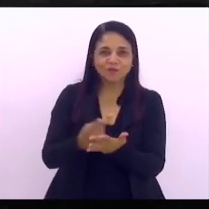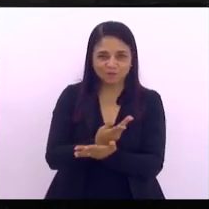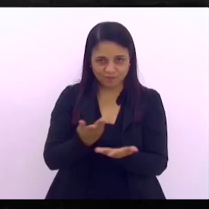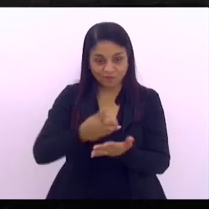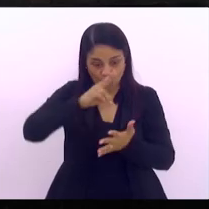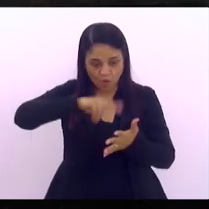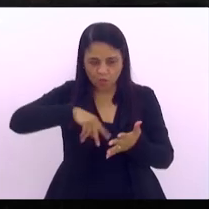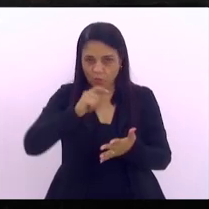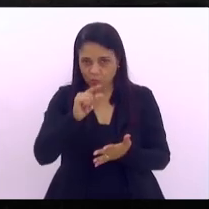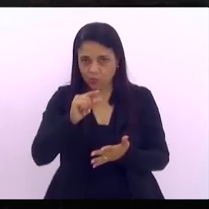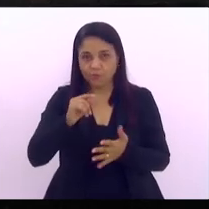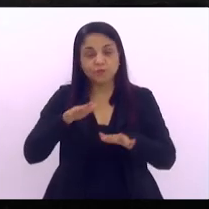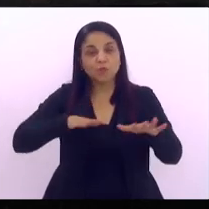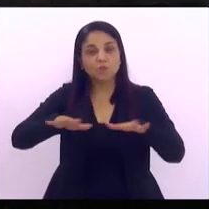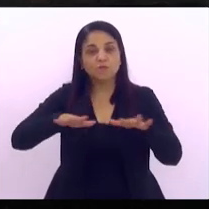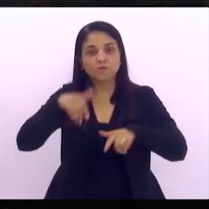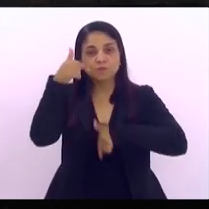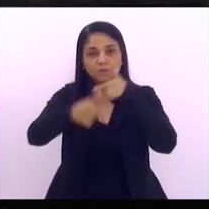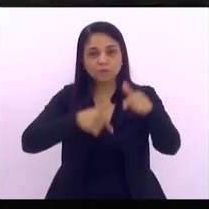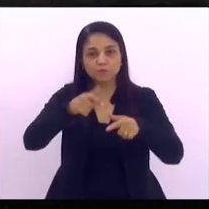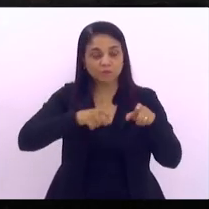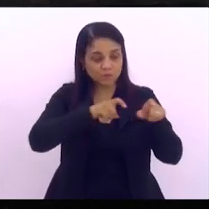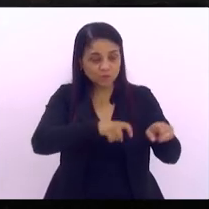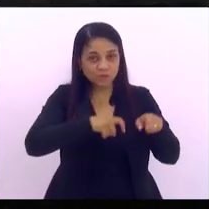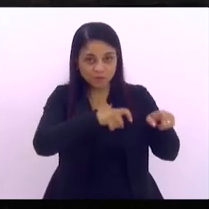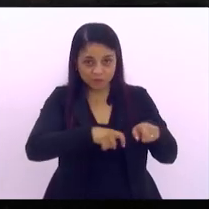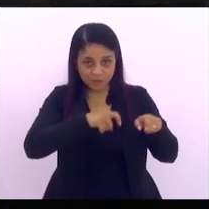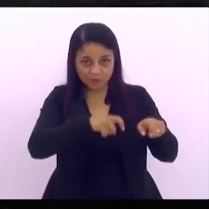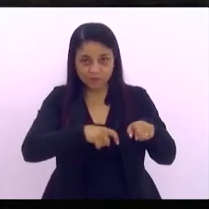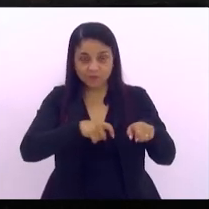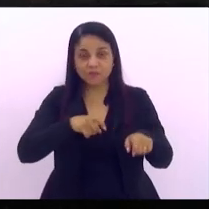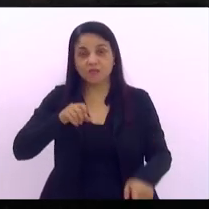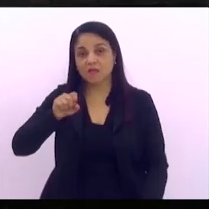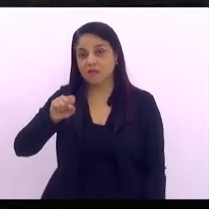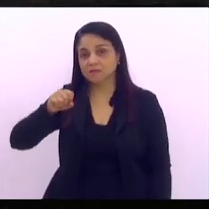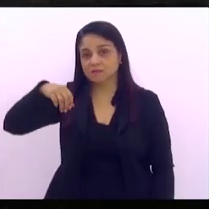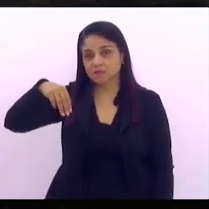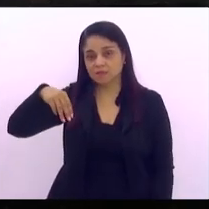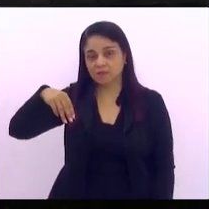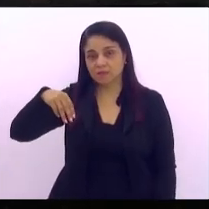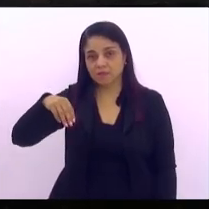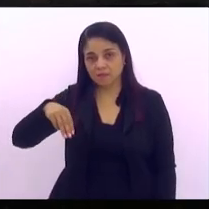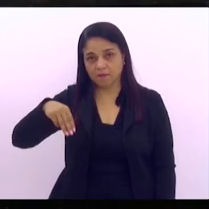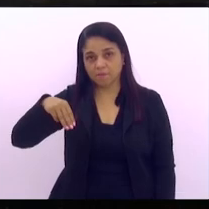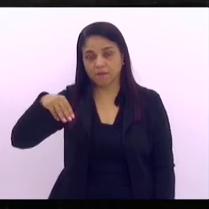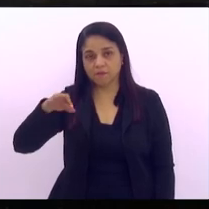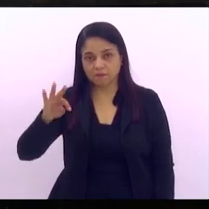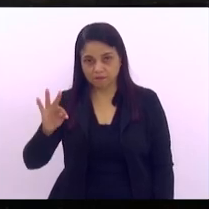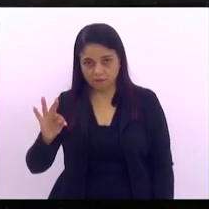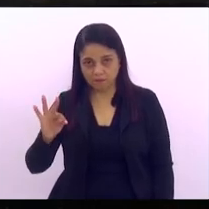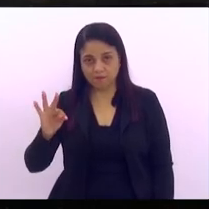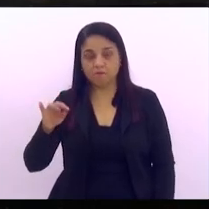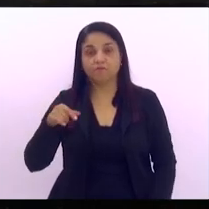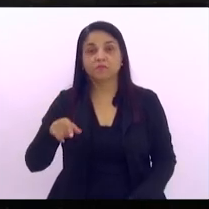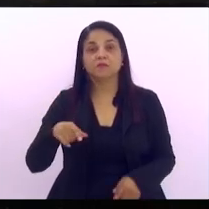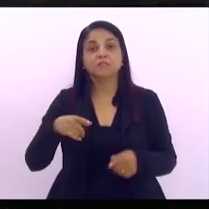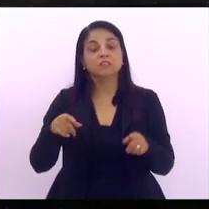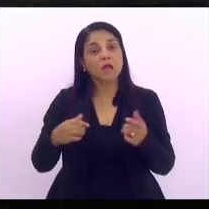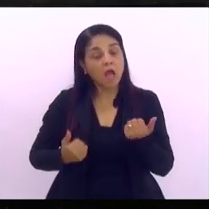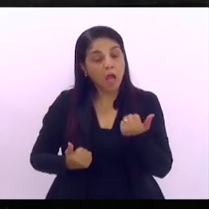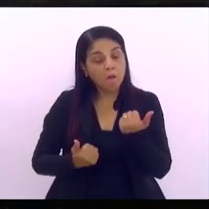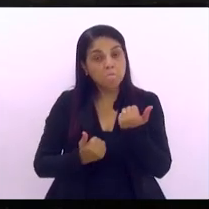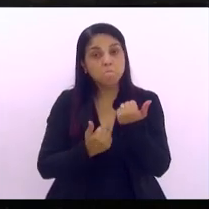vocês. O Movimento dos Trabalhadores Rurais Sem Terra, o MST, do Brasil, mais uma vez reitera nosso